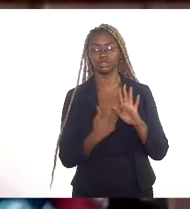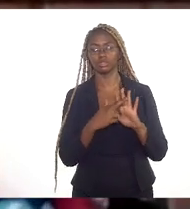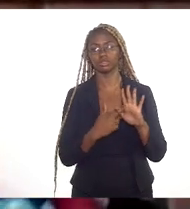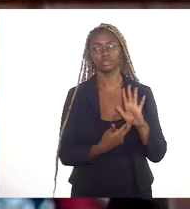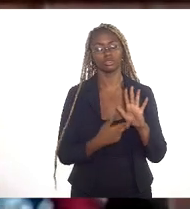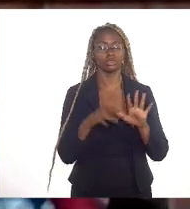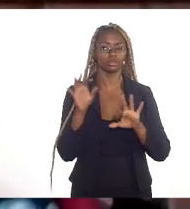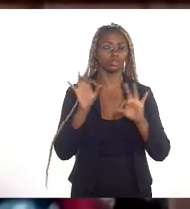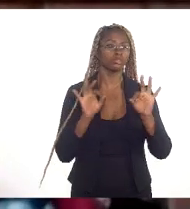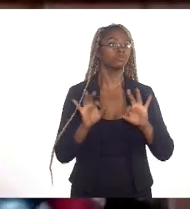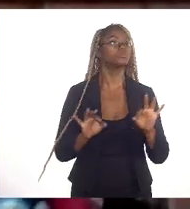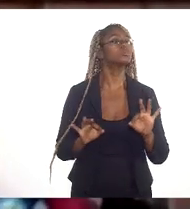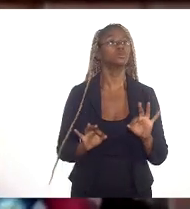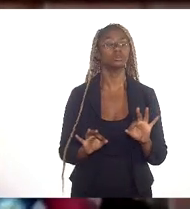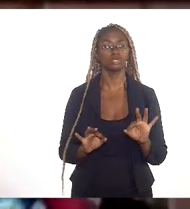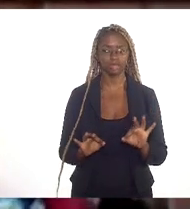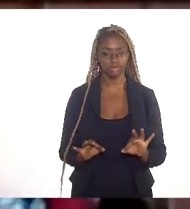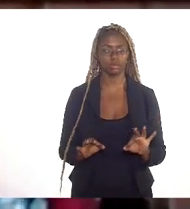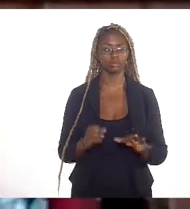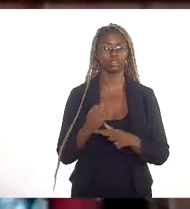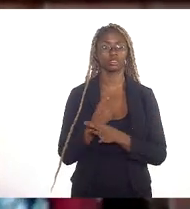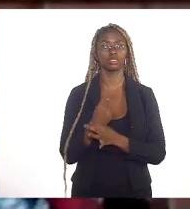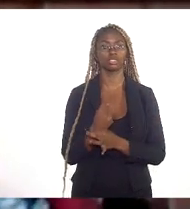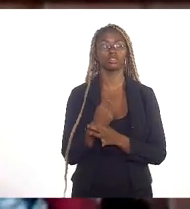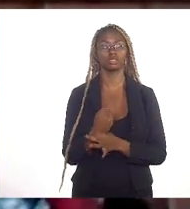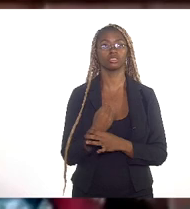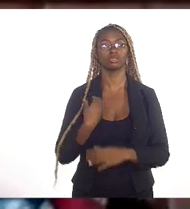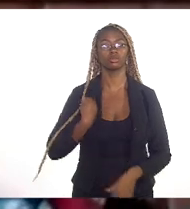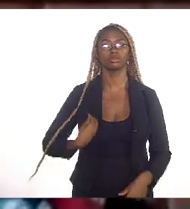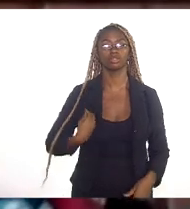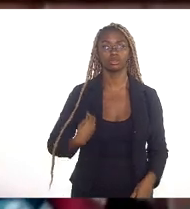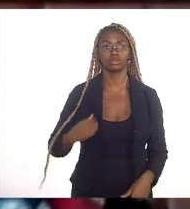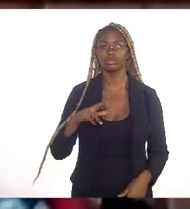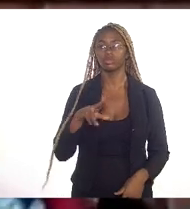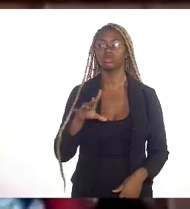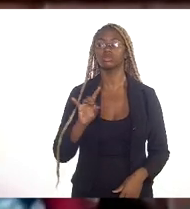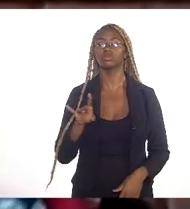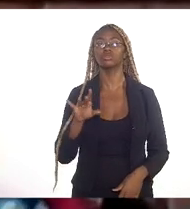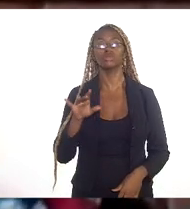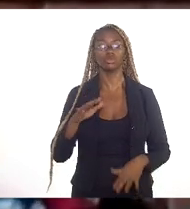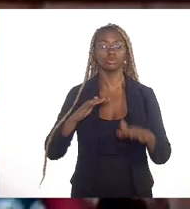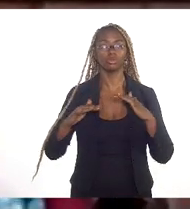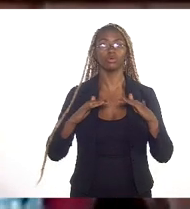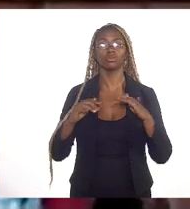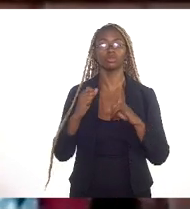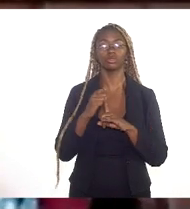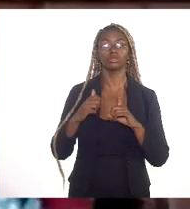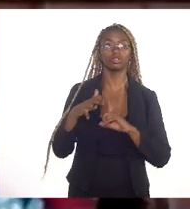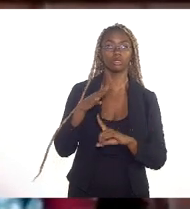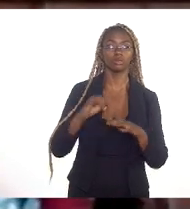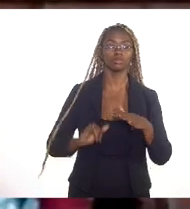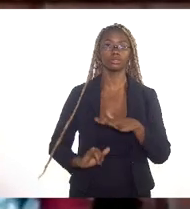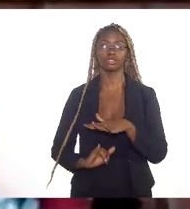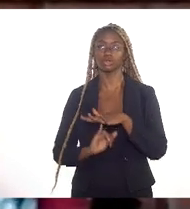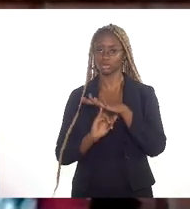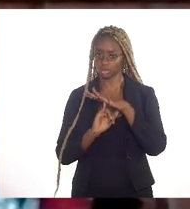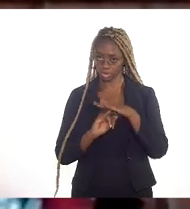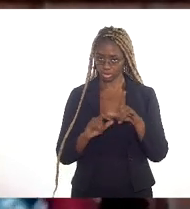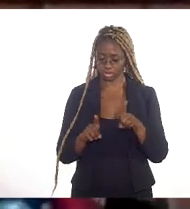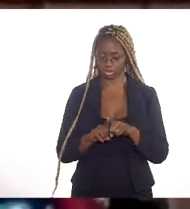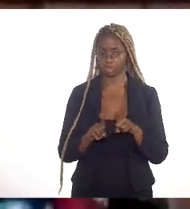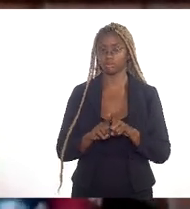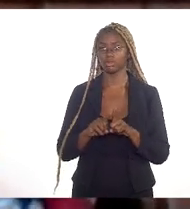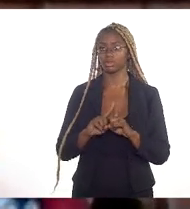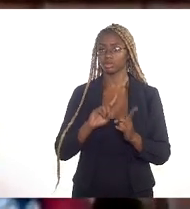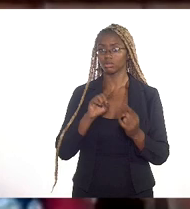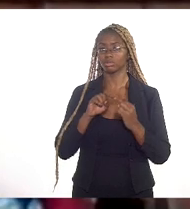programa, garantida a participação não só de movimentos sociais, mas de instituições que são afetas ao tema, que possuem